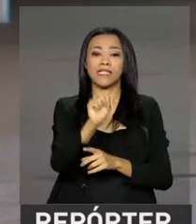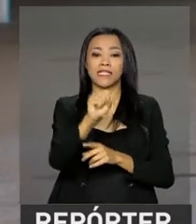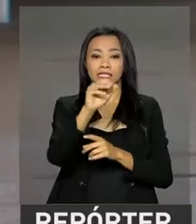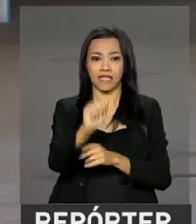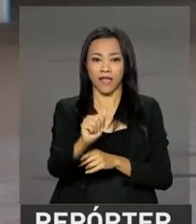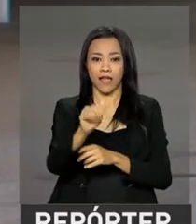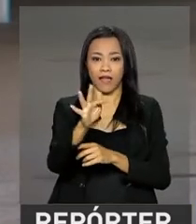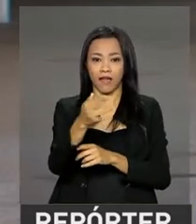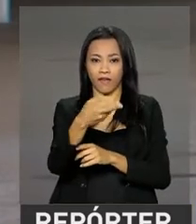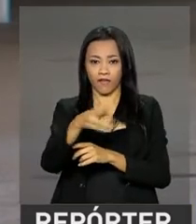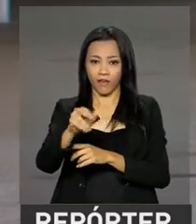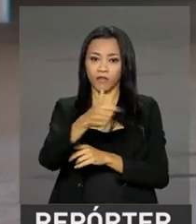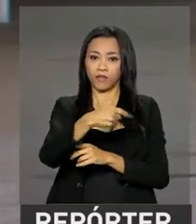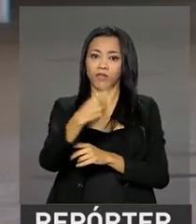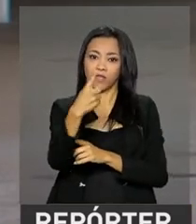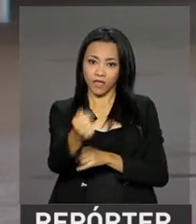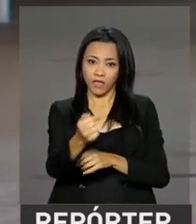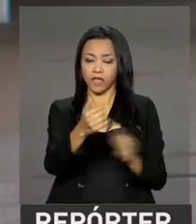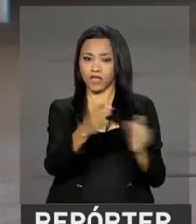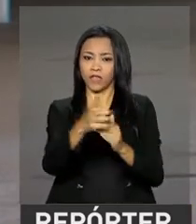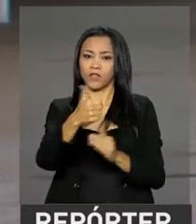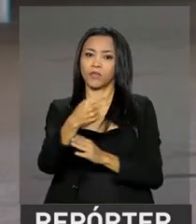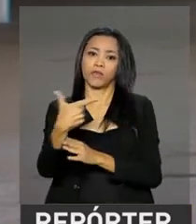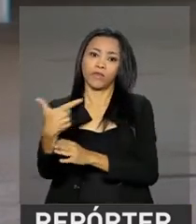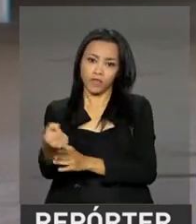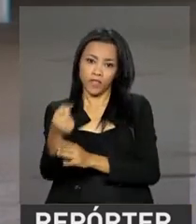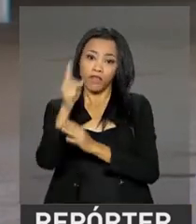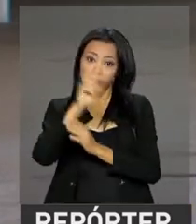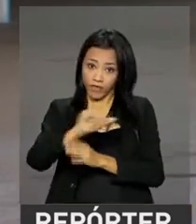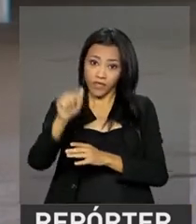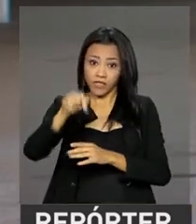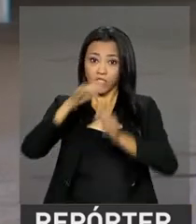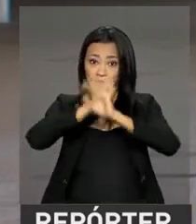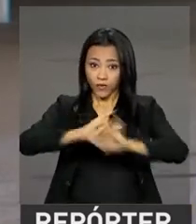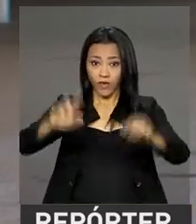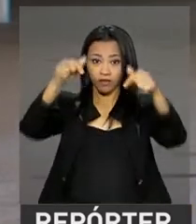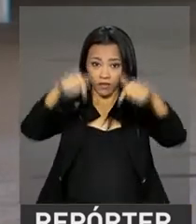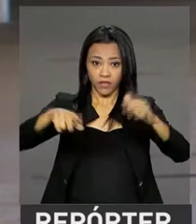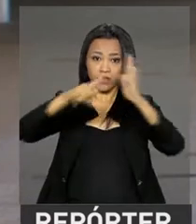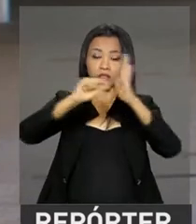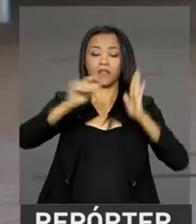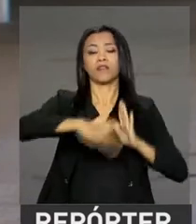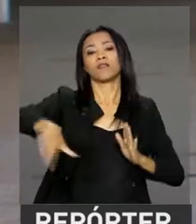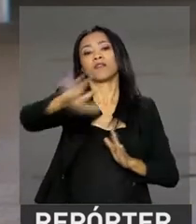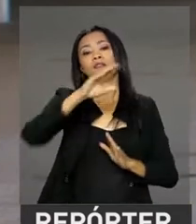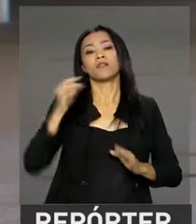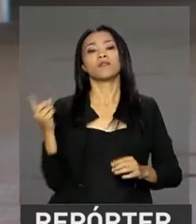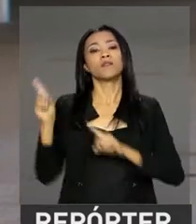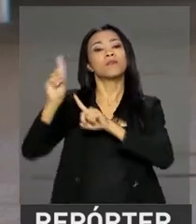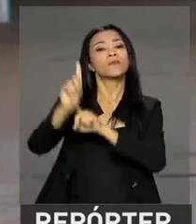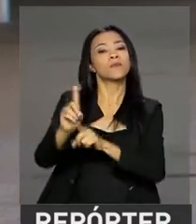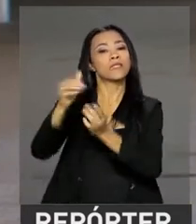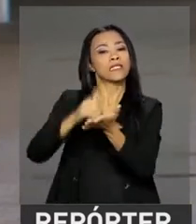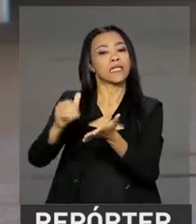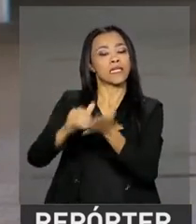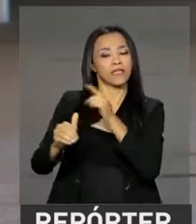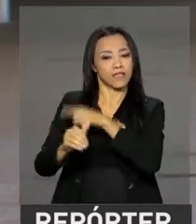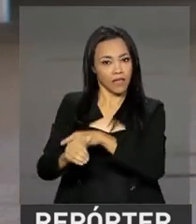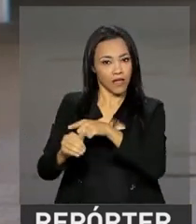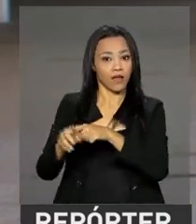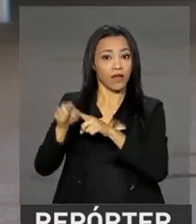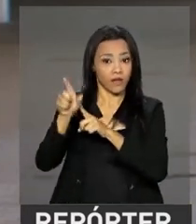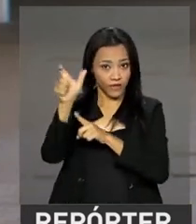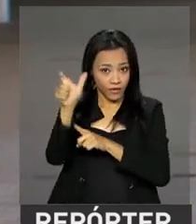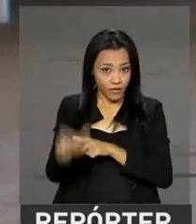vai ser às 11 horas da manhã aqui no palácio o presidente michel temer o secretário especial da agricultura familiar e do desenvolvimento